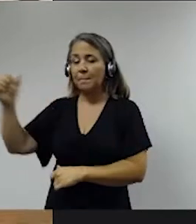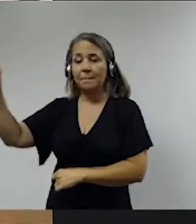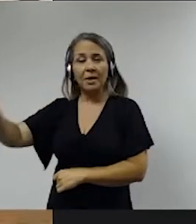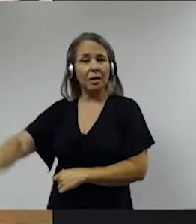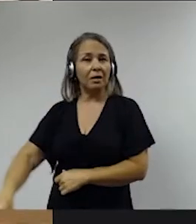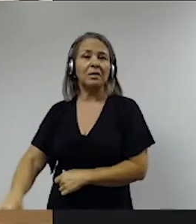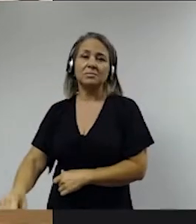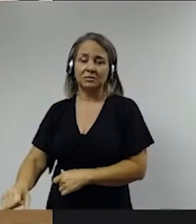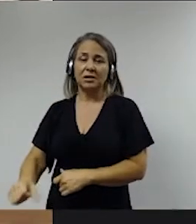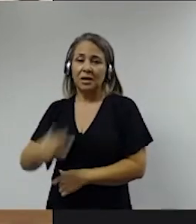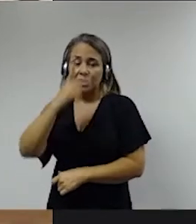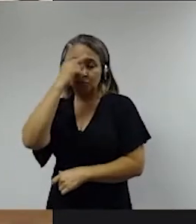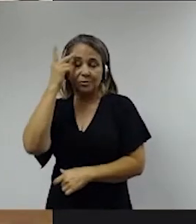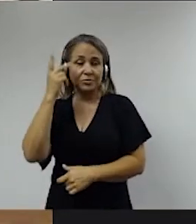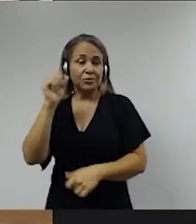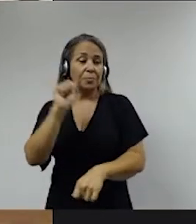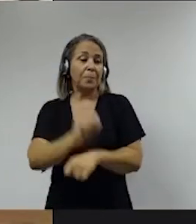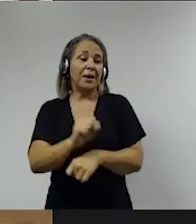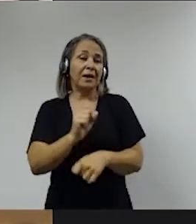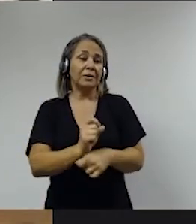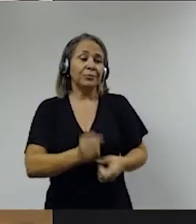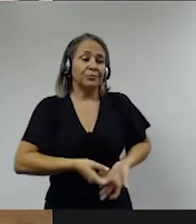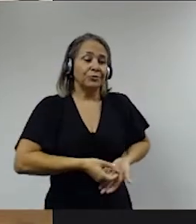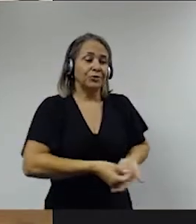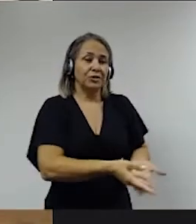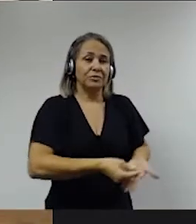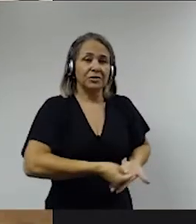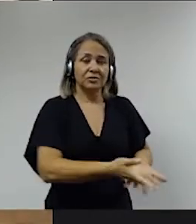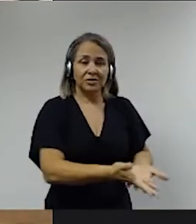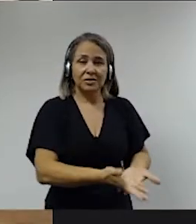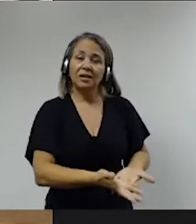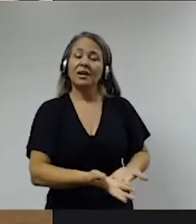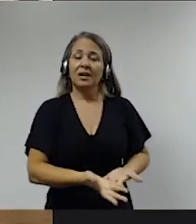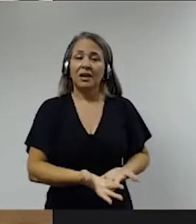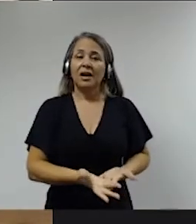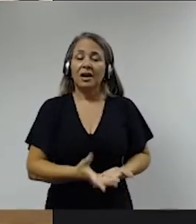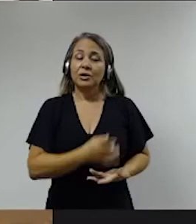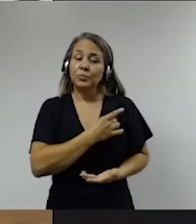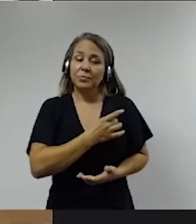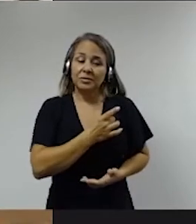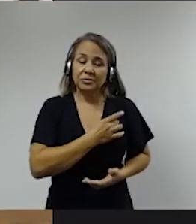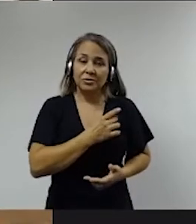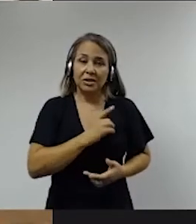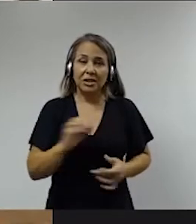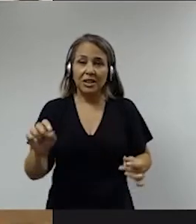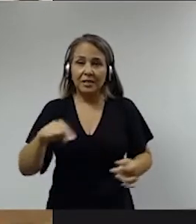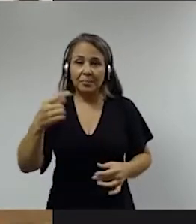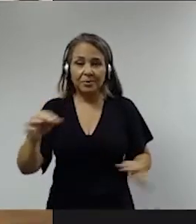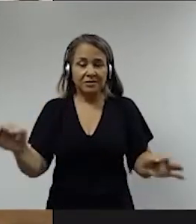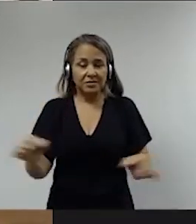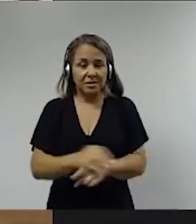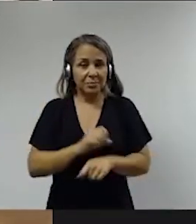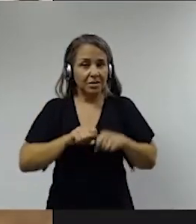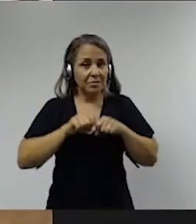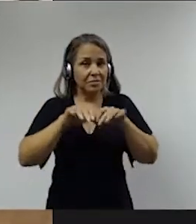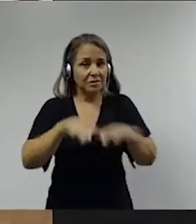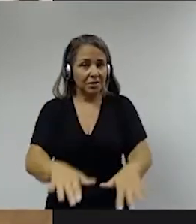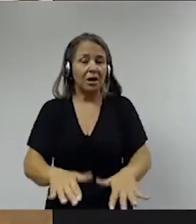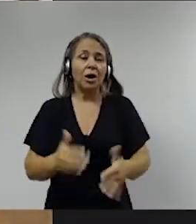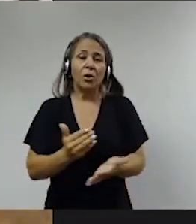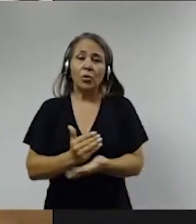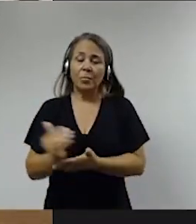que as pessoas não invistam, e o temor e a incerteza do que vai acontecer pós-pandemia faz com que a gente tenha ainda mais